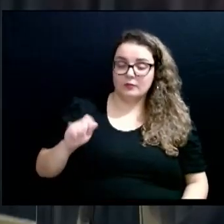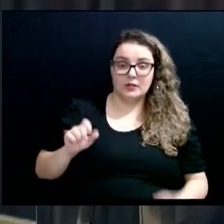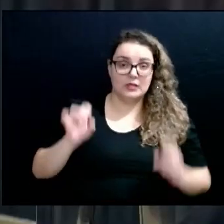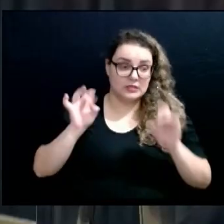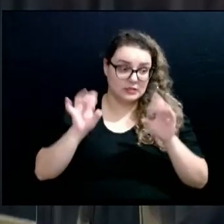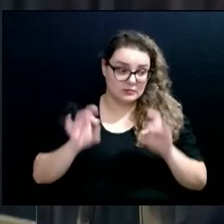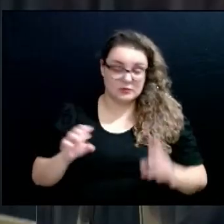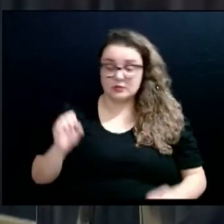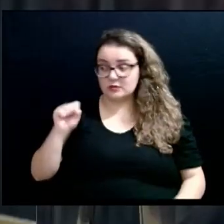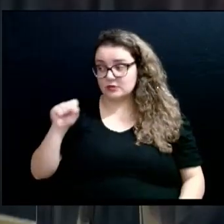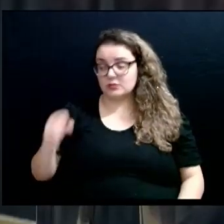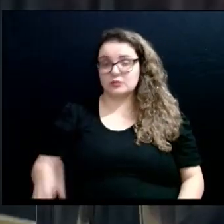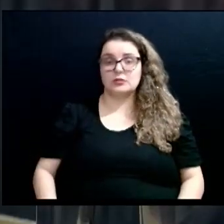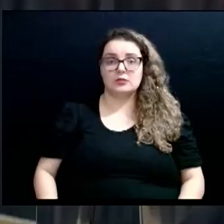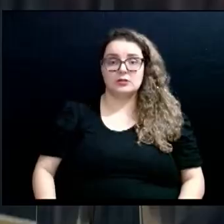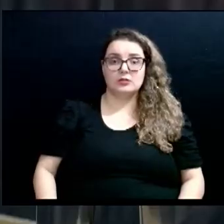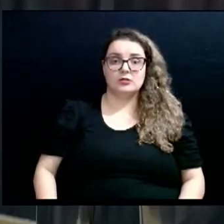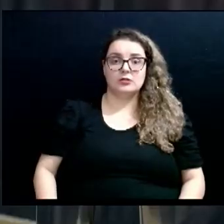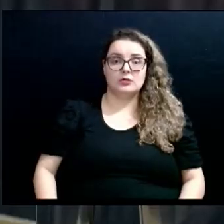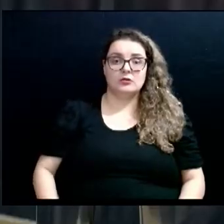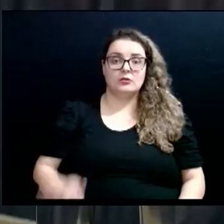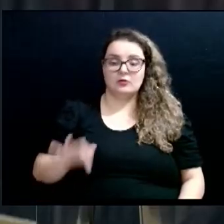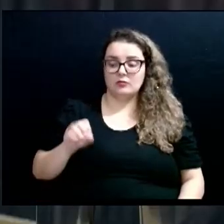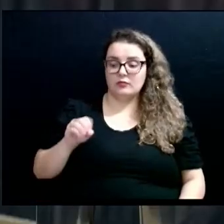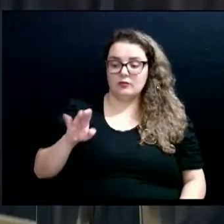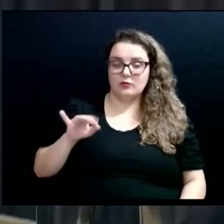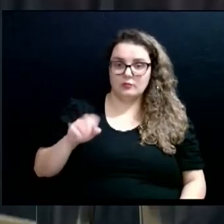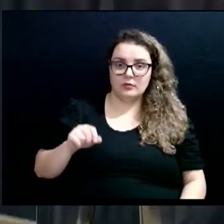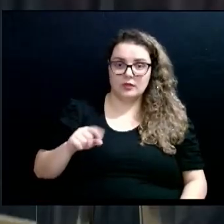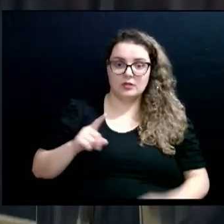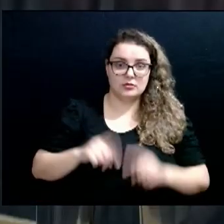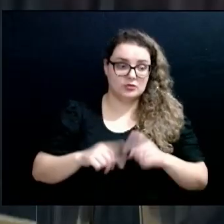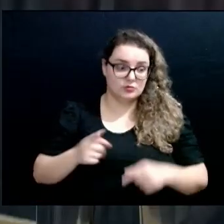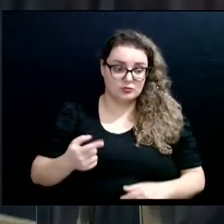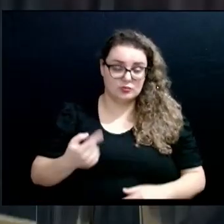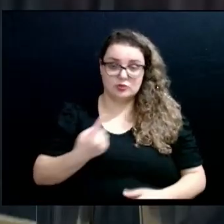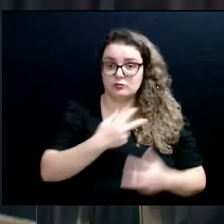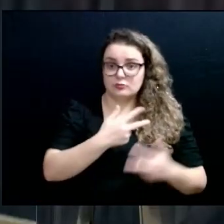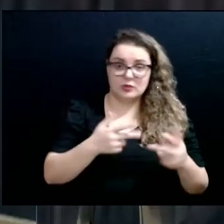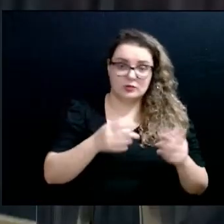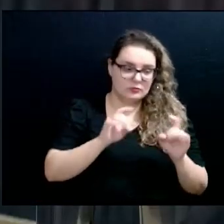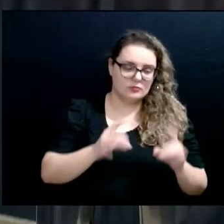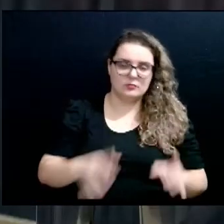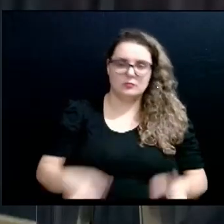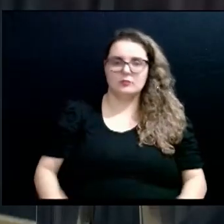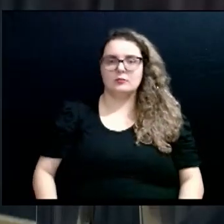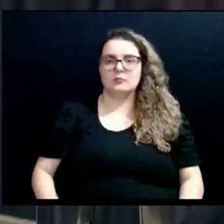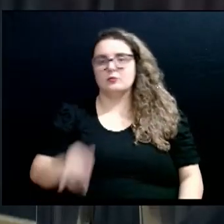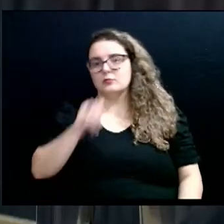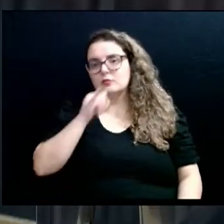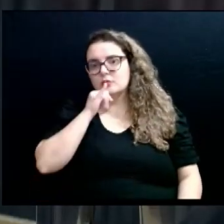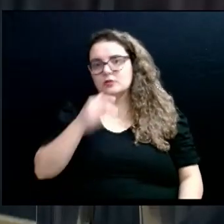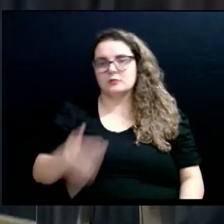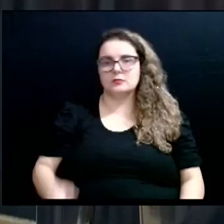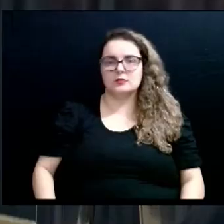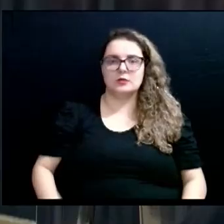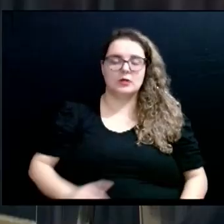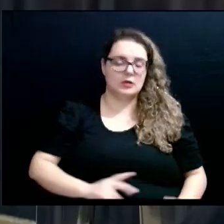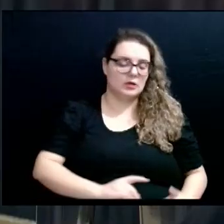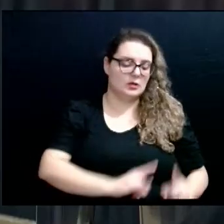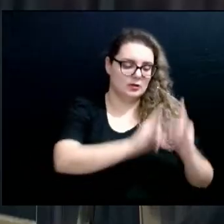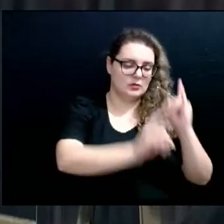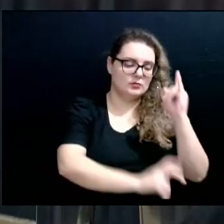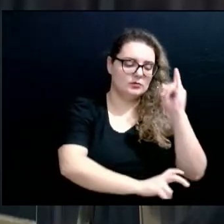é fobia de um objeto, de uma situação específica. Então, por Sim. exemplo, essa do elevador. Se o medo